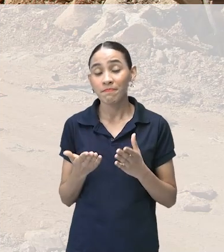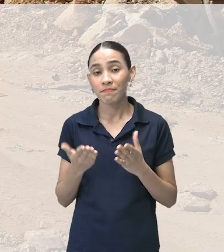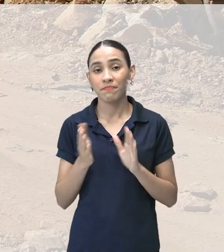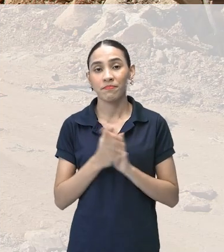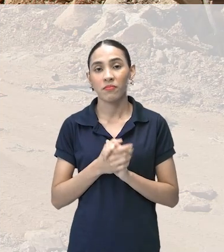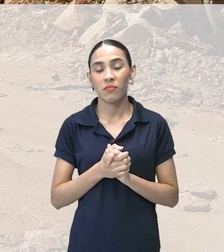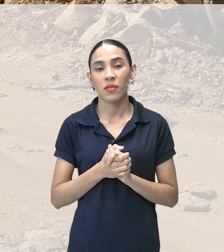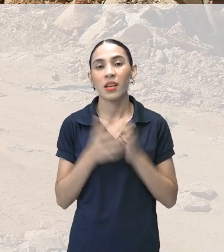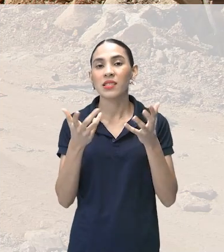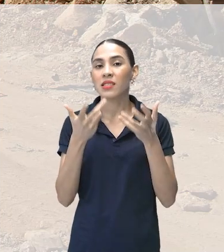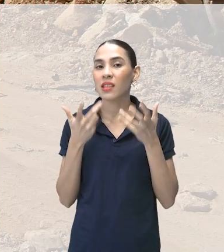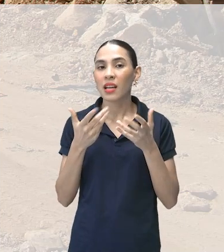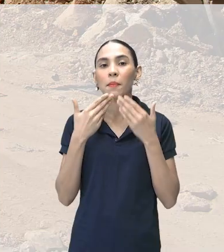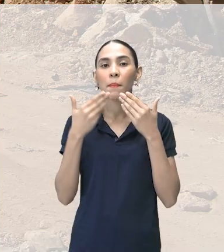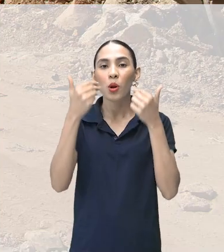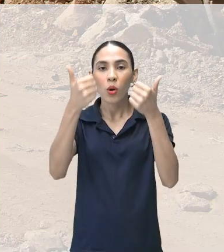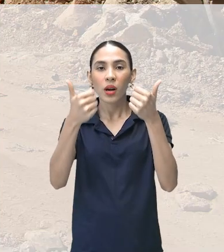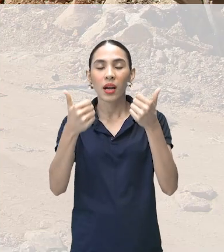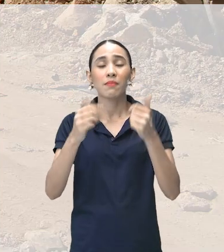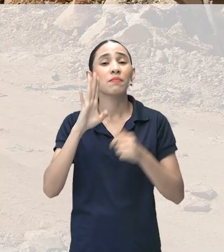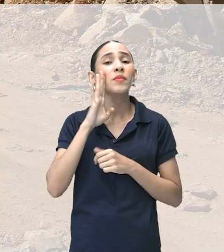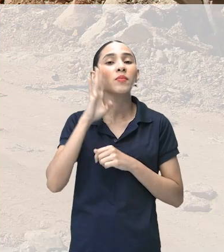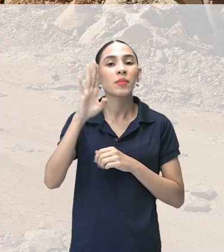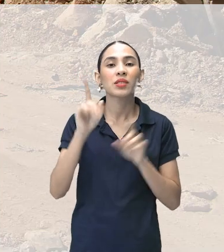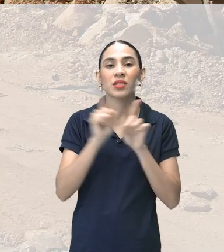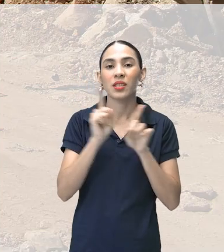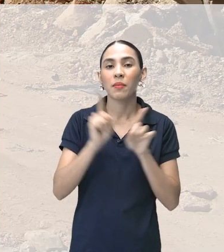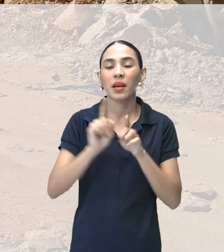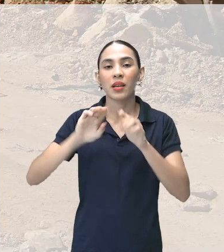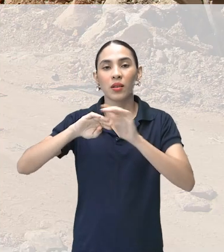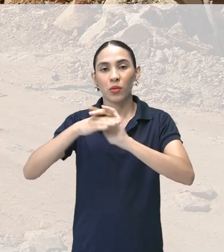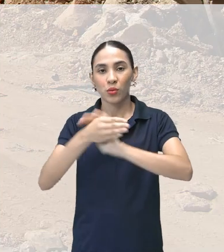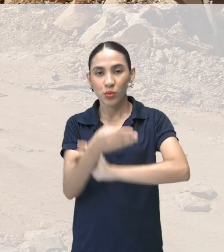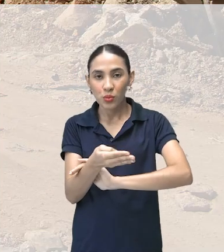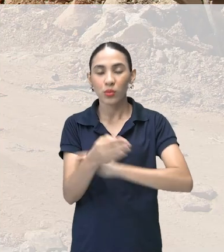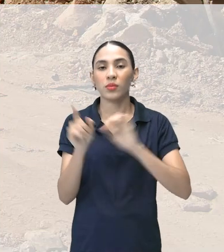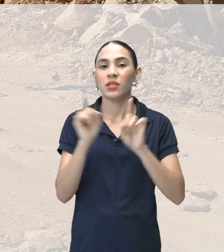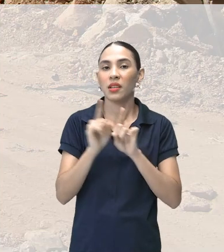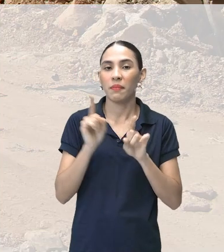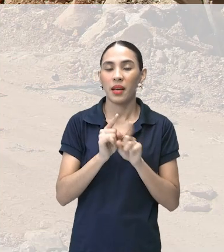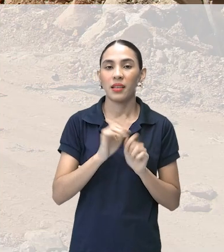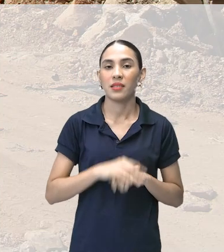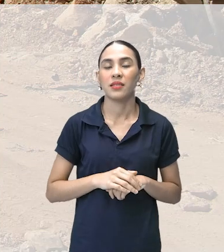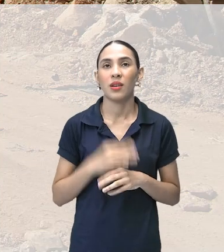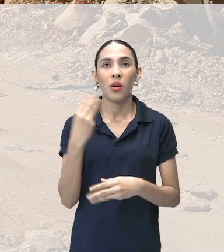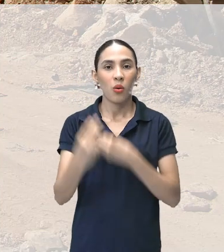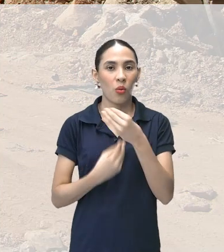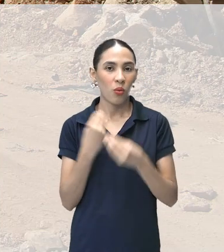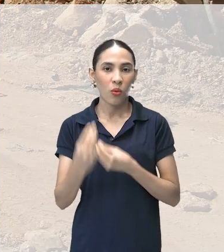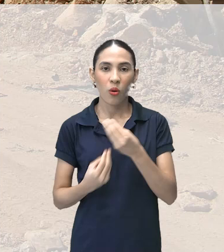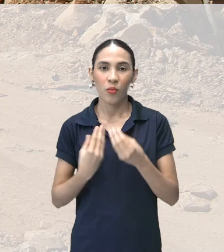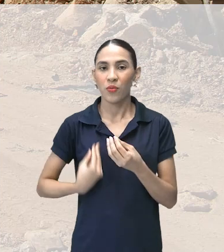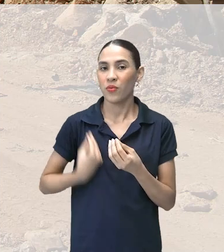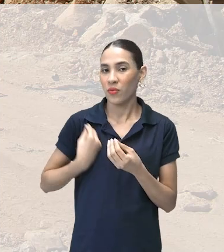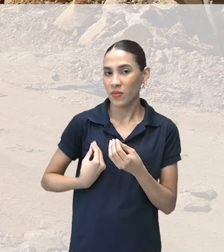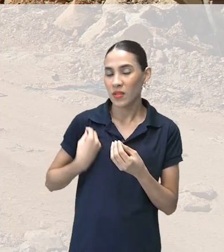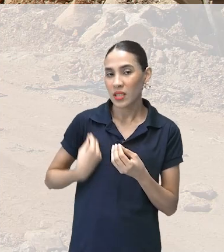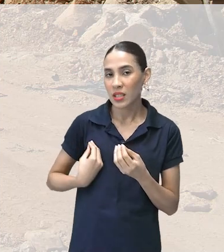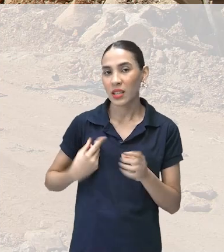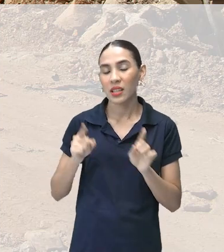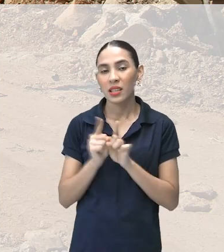como eles querem melhorar ali, principalmente a parte dos costumes, né? Ali, como é que eles acabam